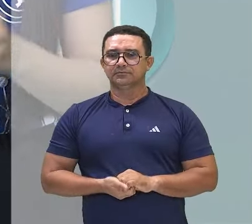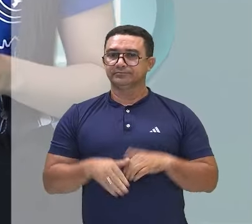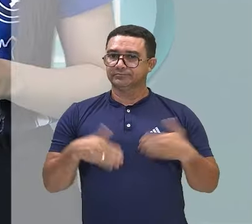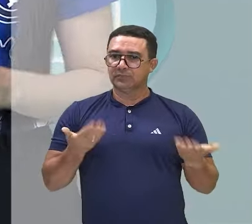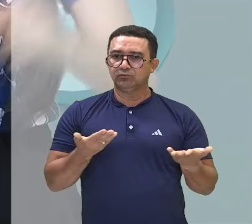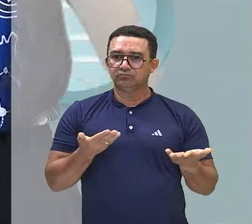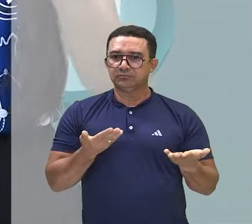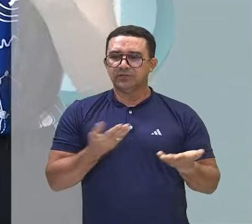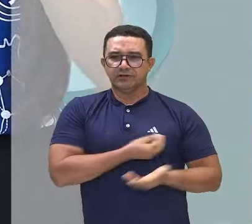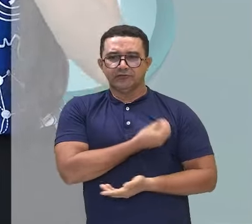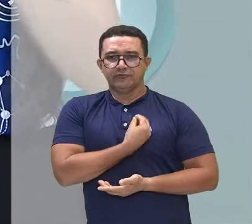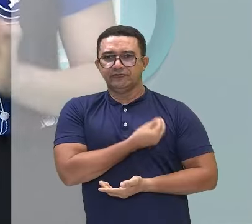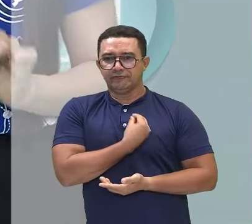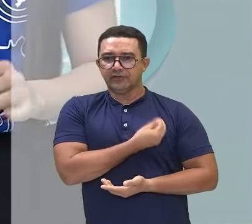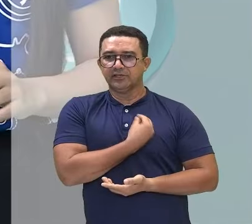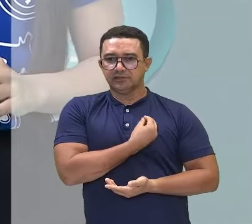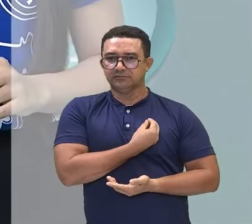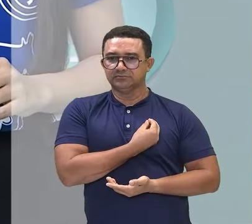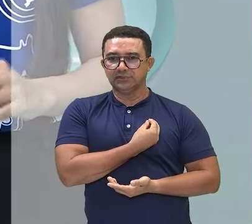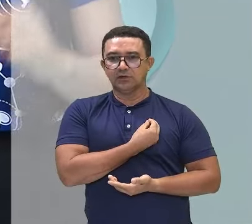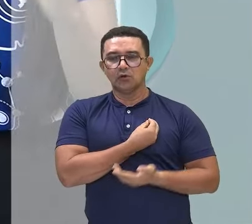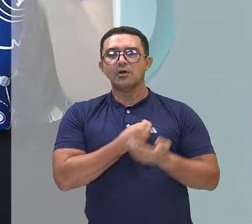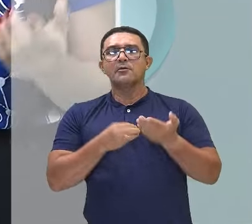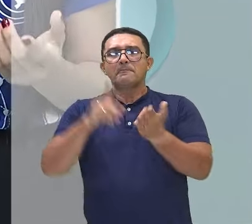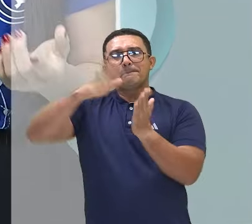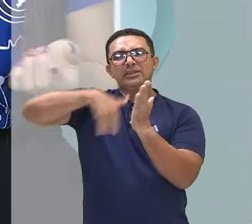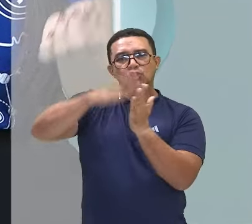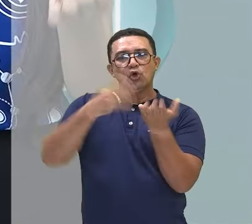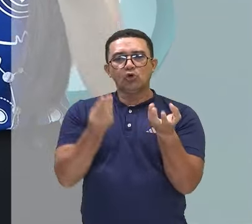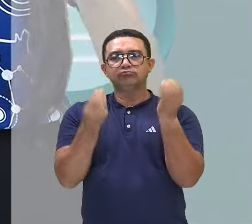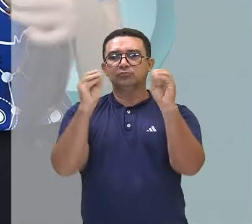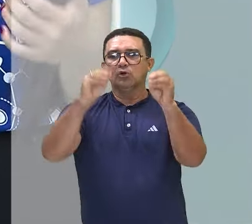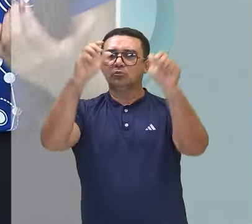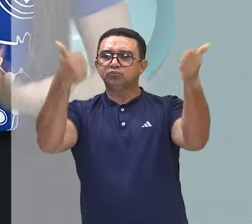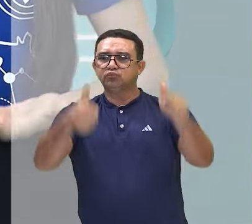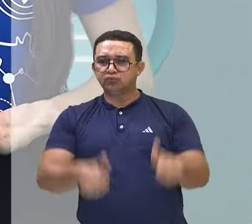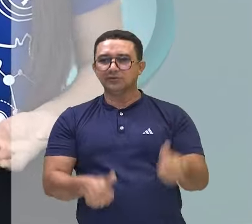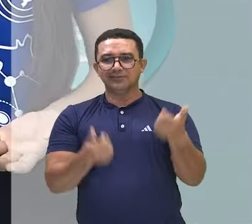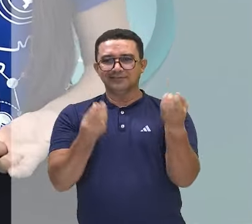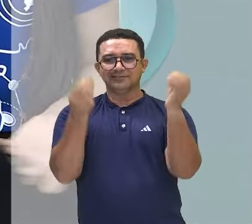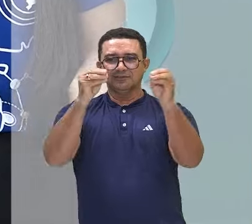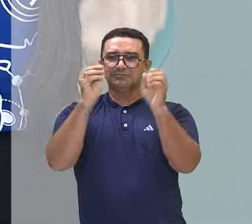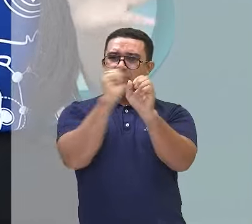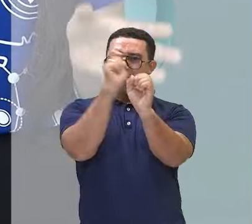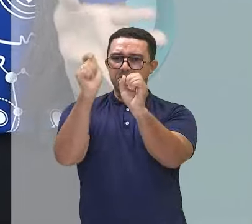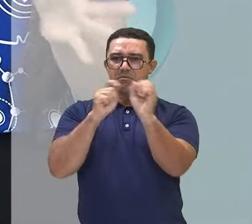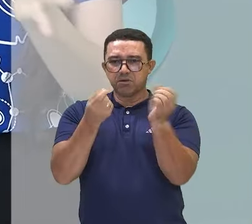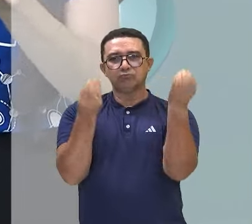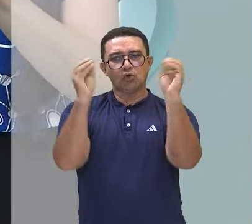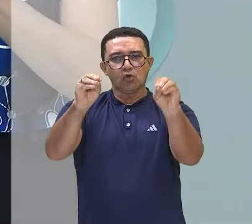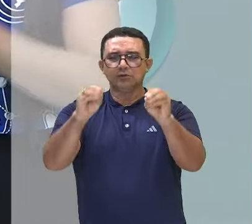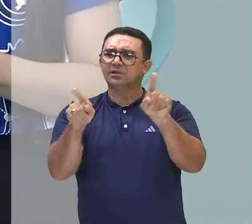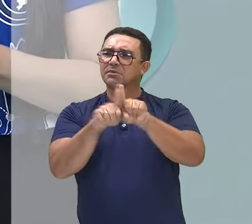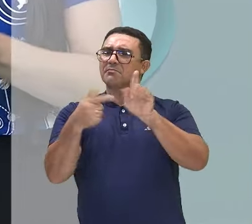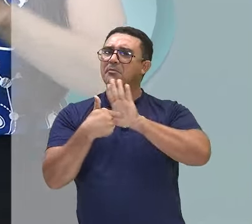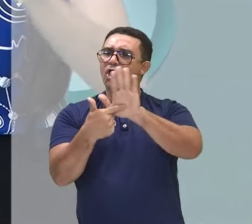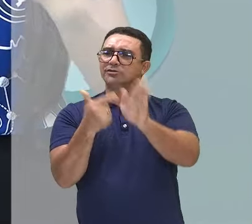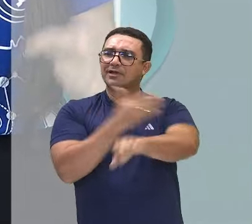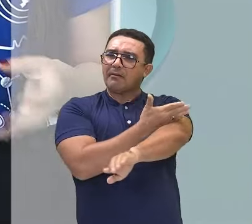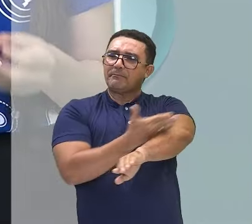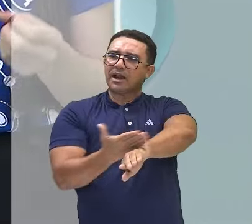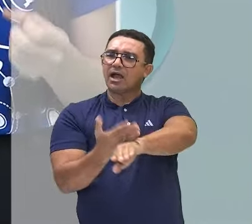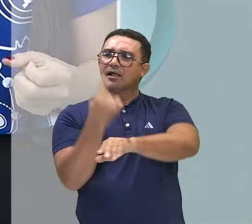o gênio lhe insuflara, e impassível de pé mostra em toda a brancura, desde as linhas da